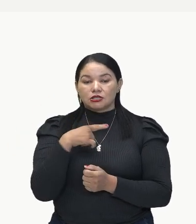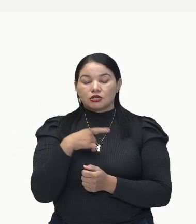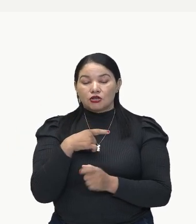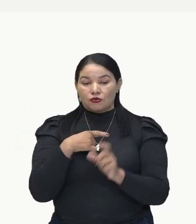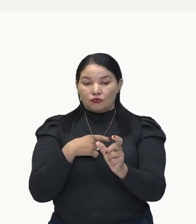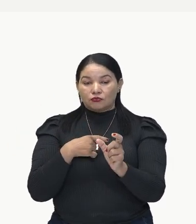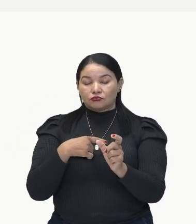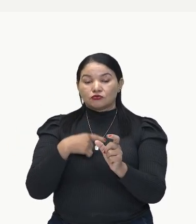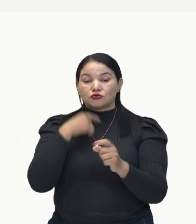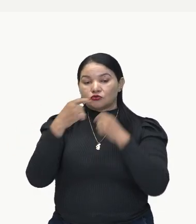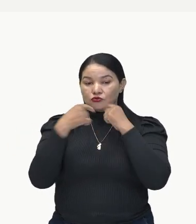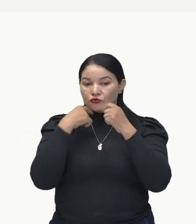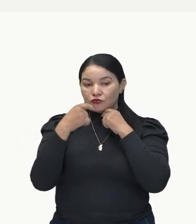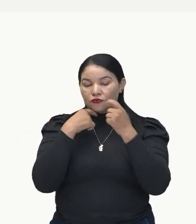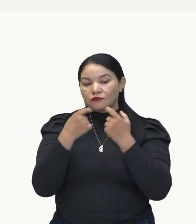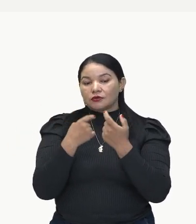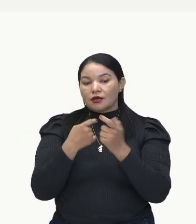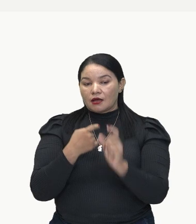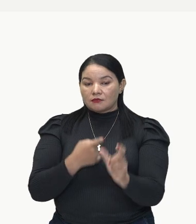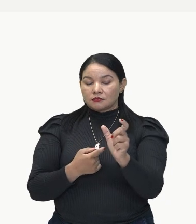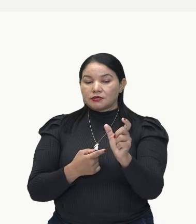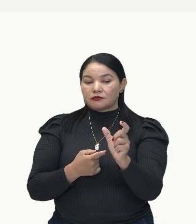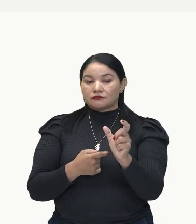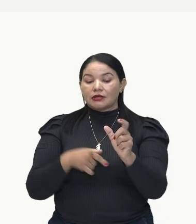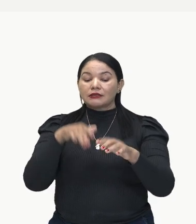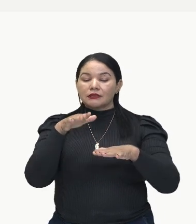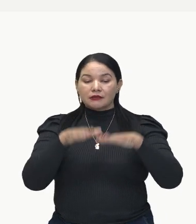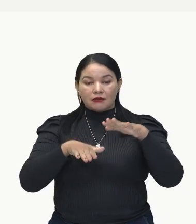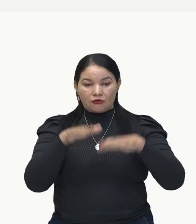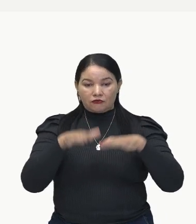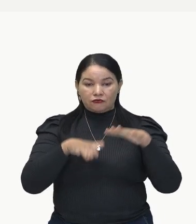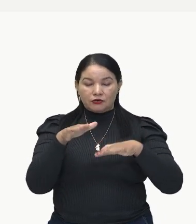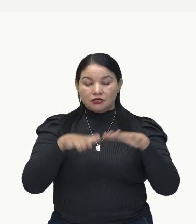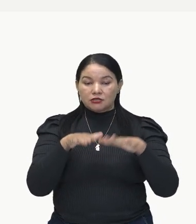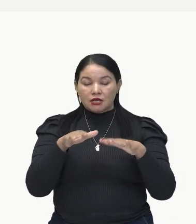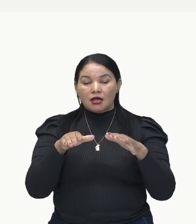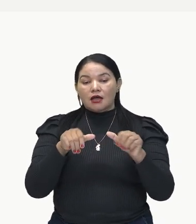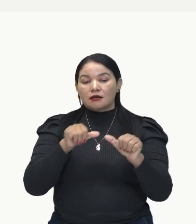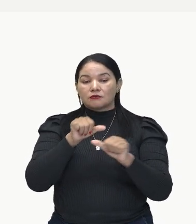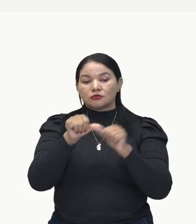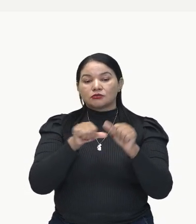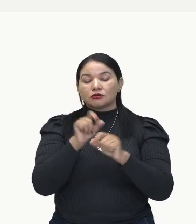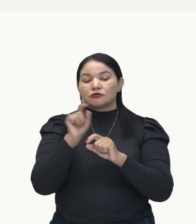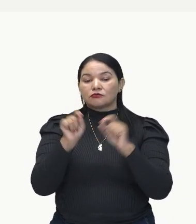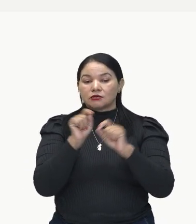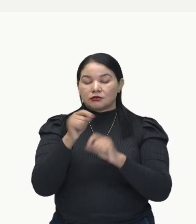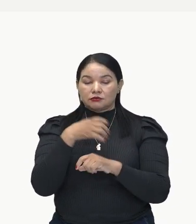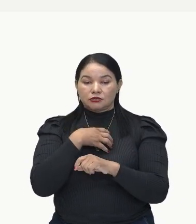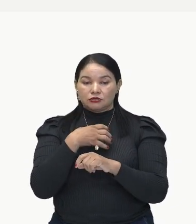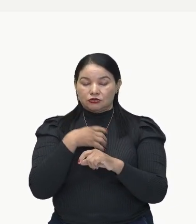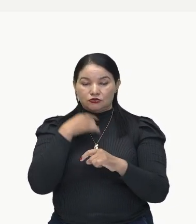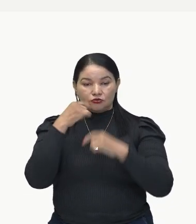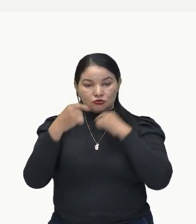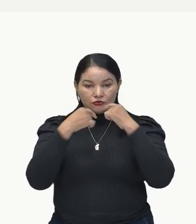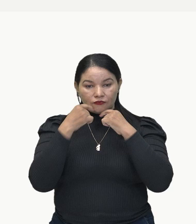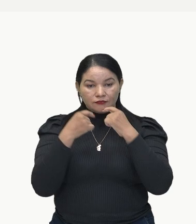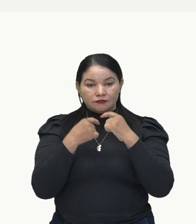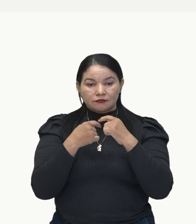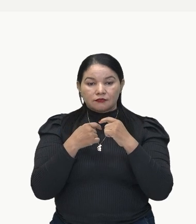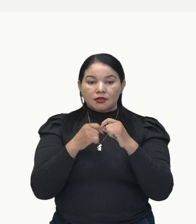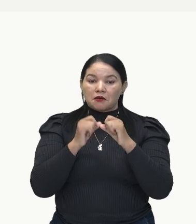vou modificar, vou usar como um modificador para tratar sobre o sentido de dúvida.